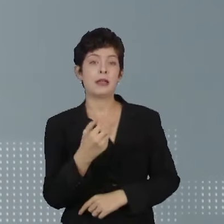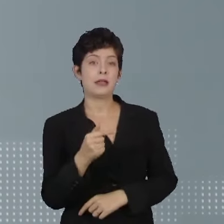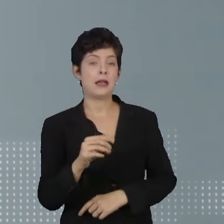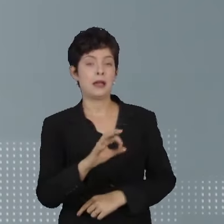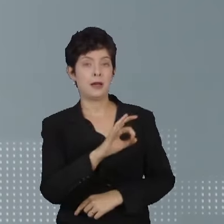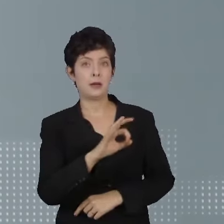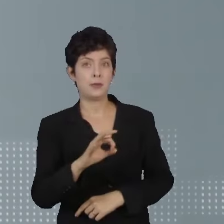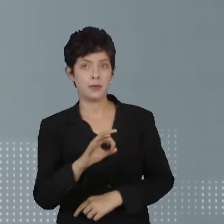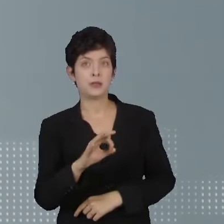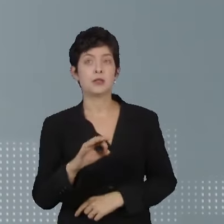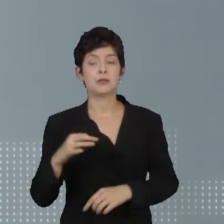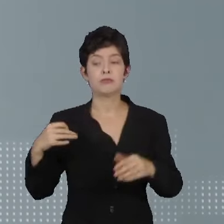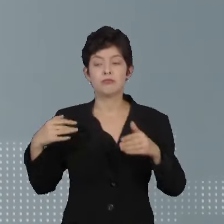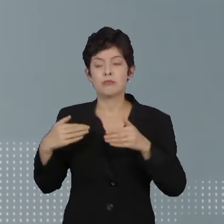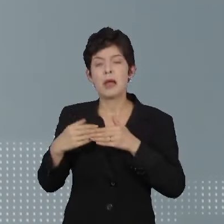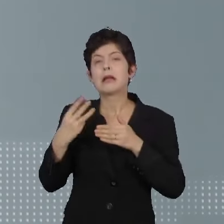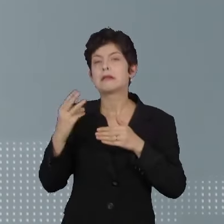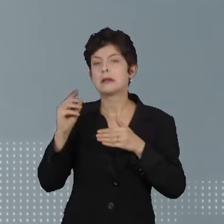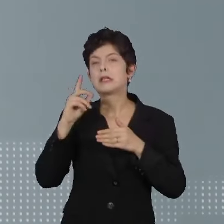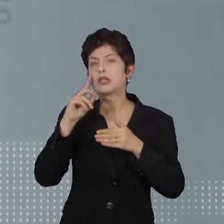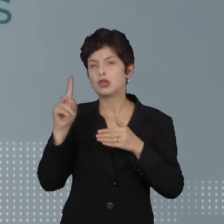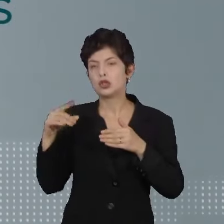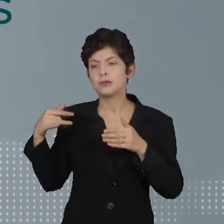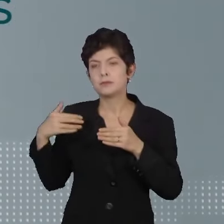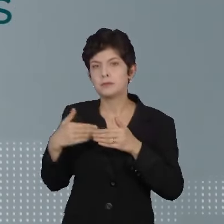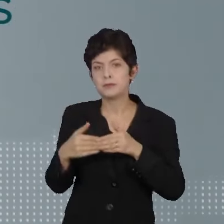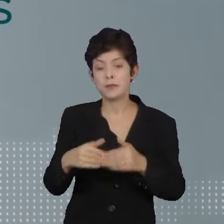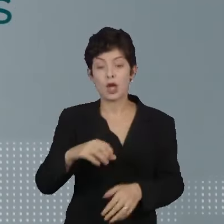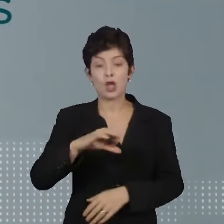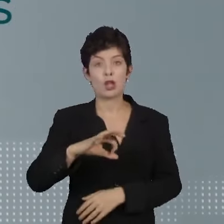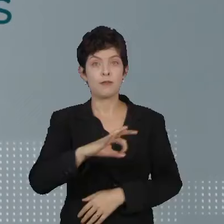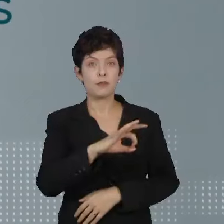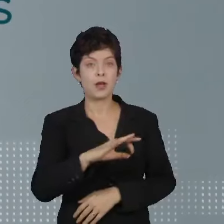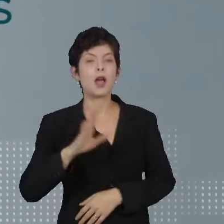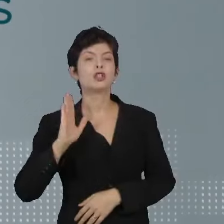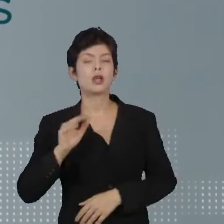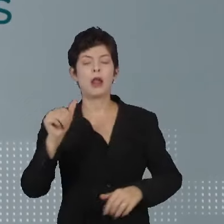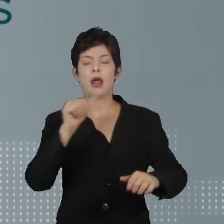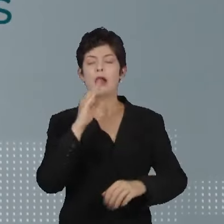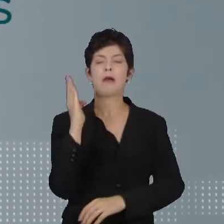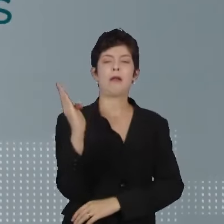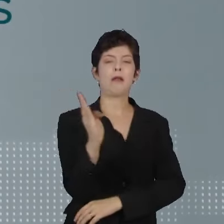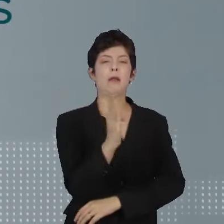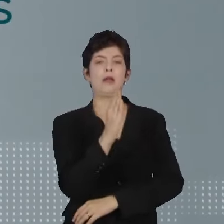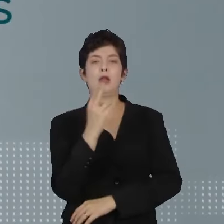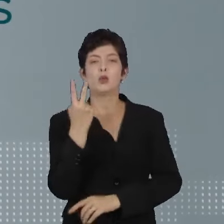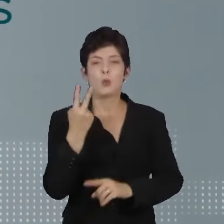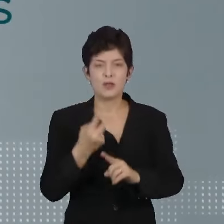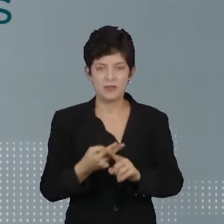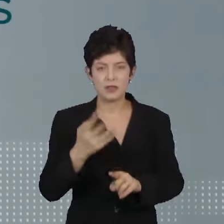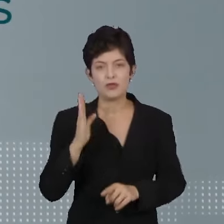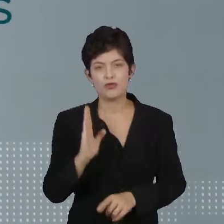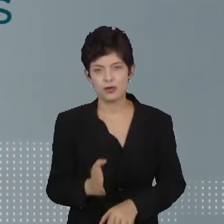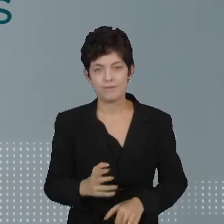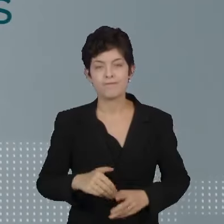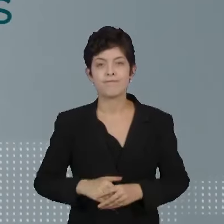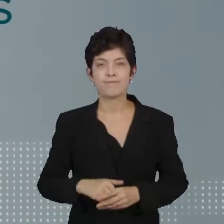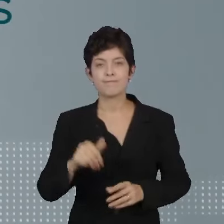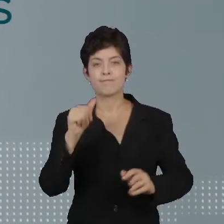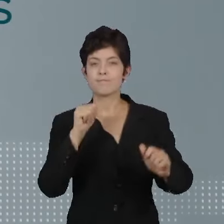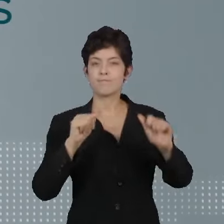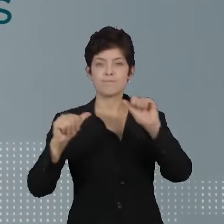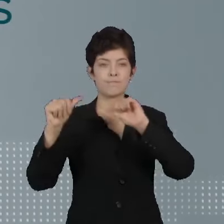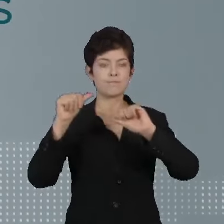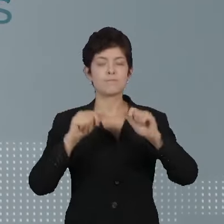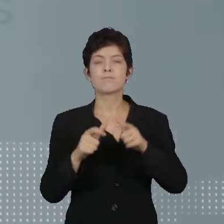37% nos últimos 30 dias 9% já ficaram bêbados pelo menos duas vezes o consumo